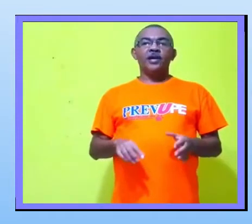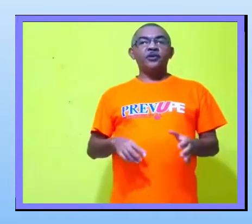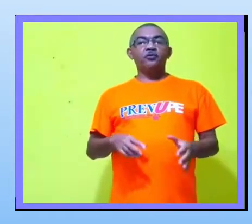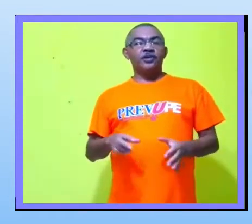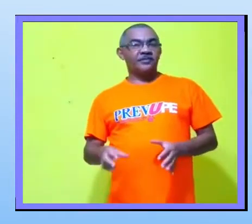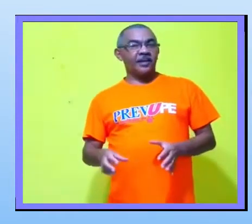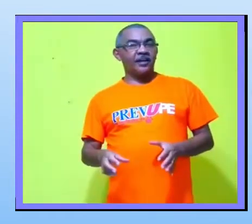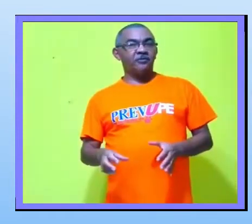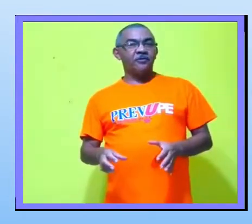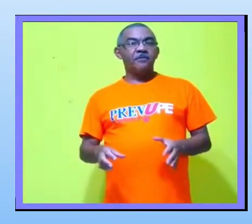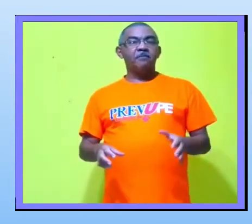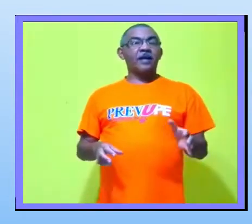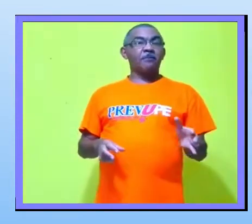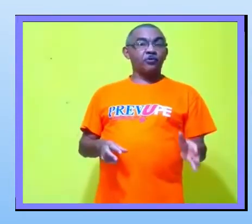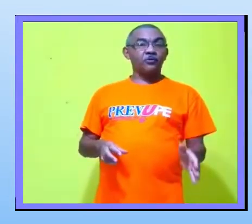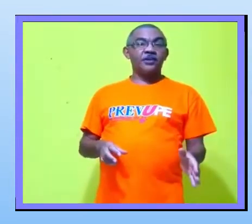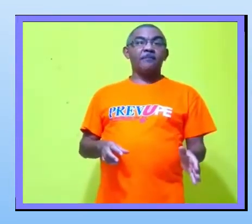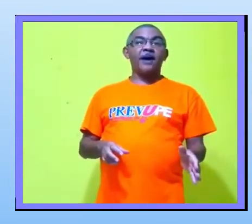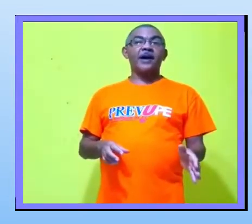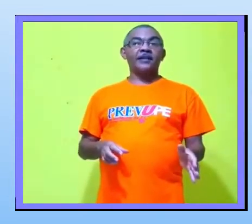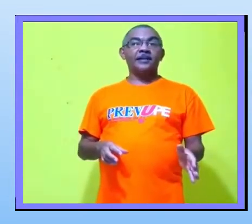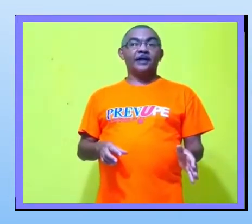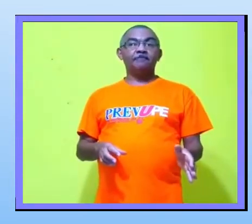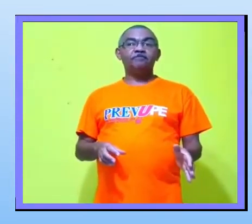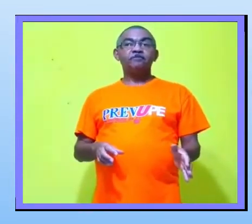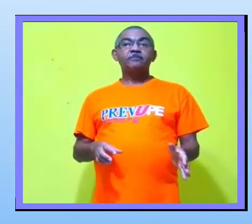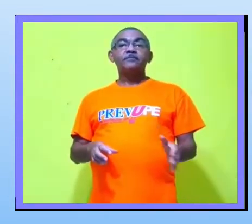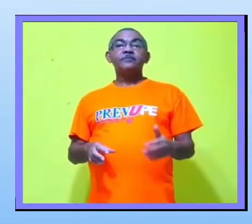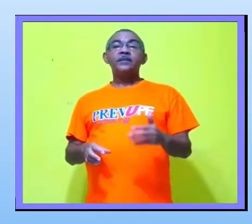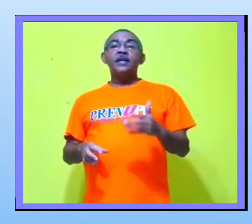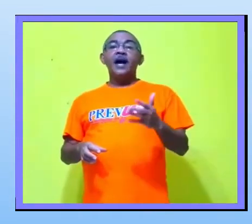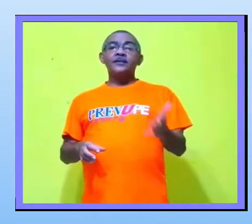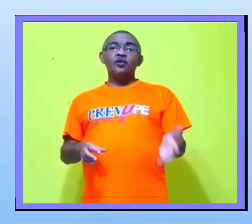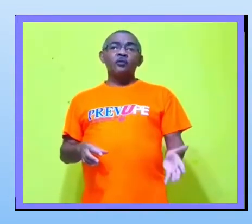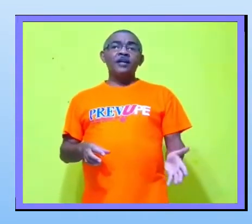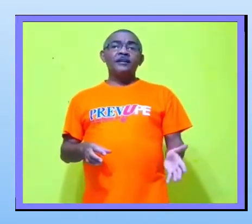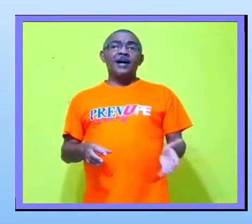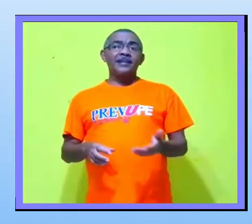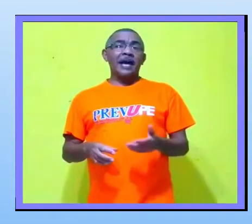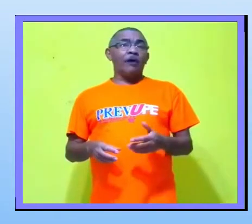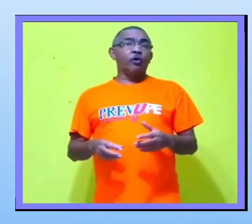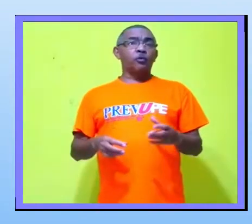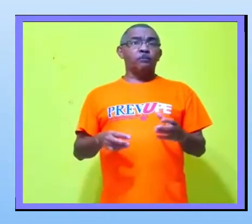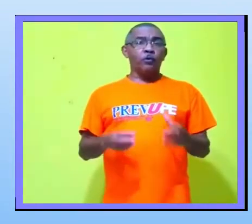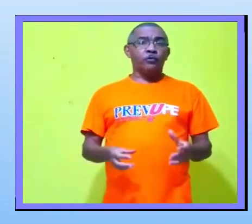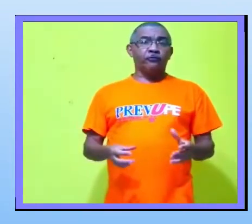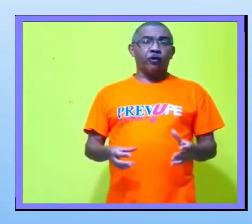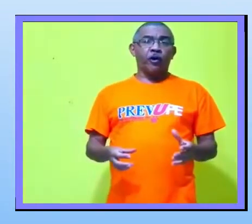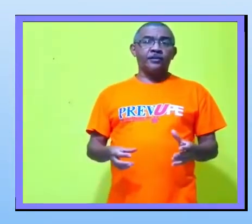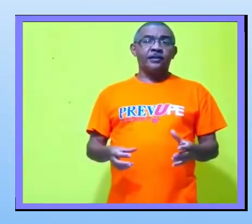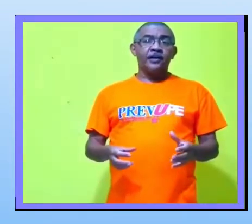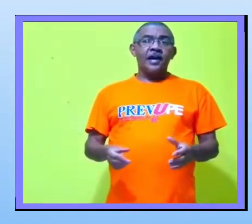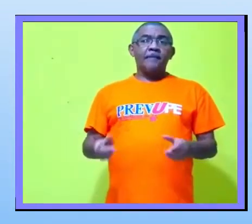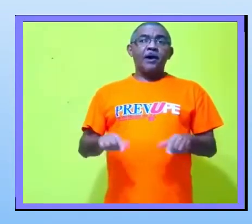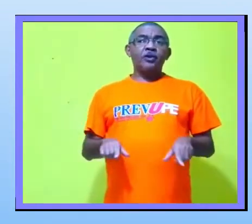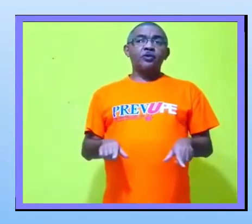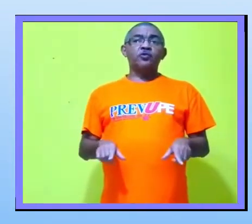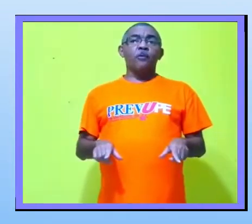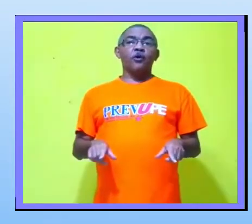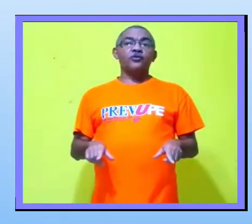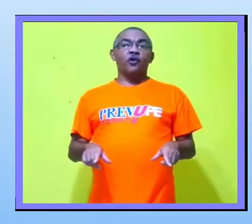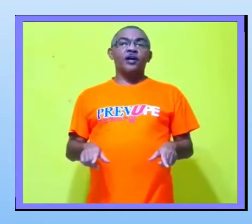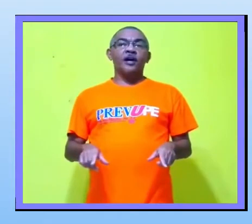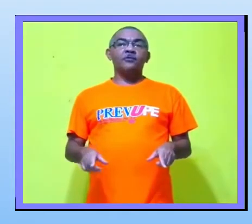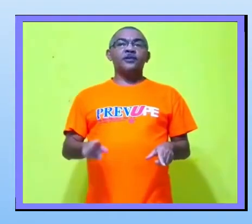óleo, endurecendo para produzir a margarina. A solubilidade é outro ponto forte. A maioria